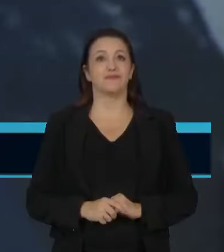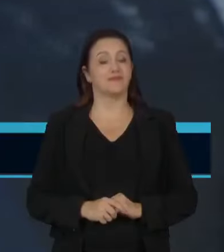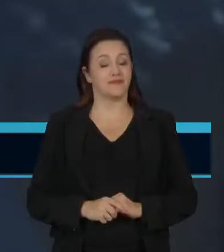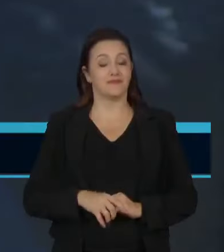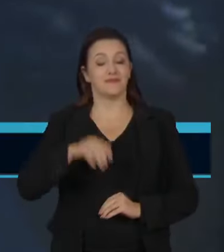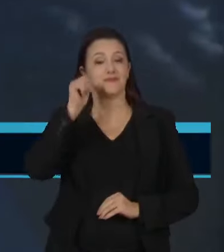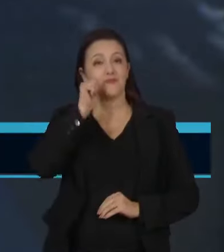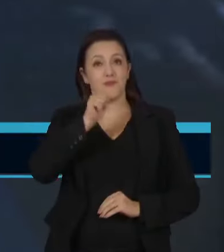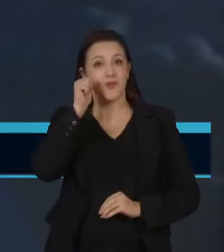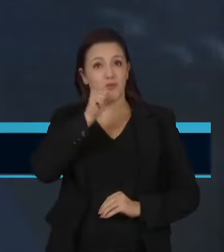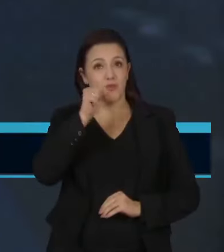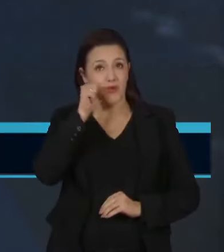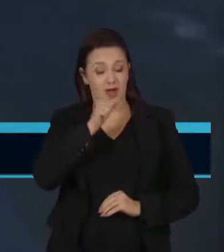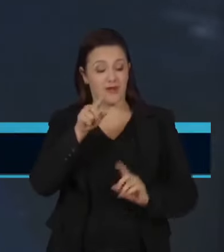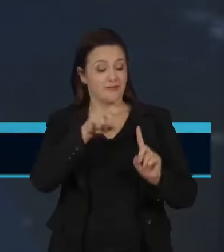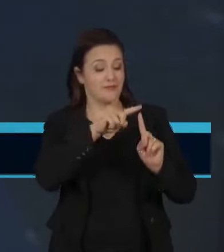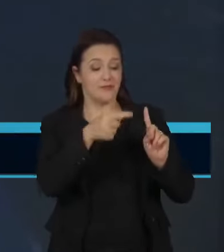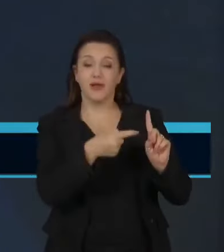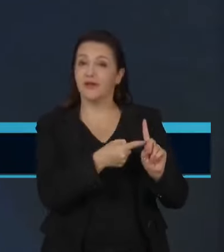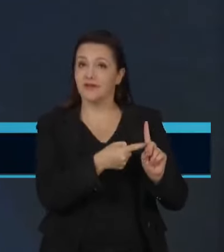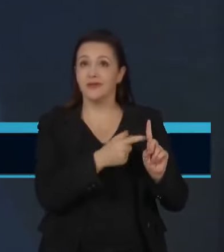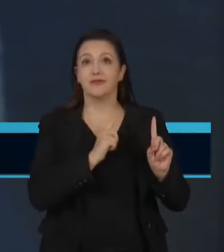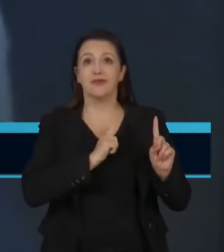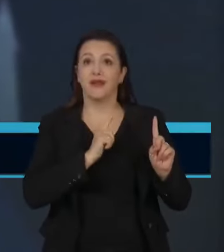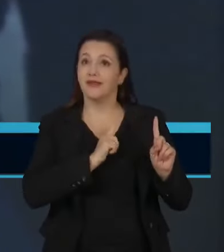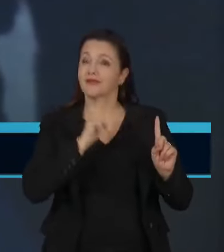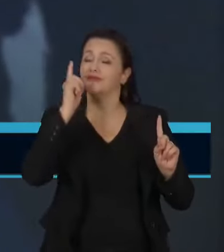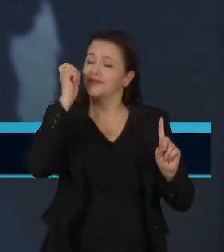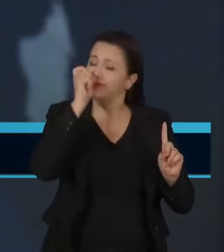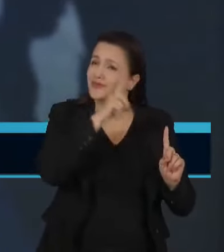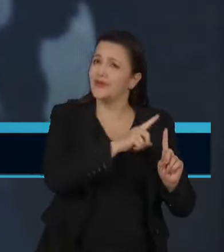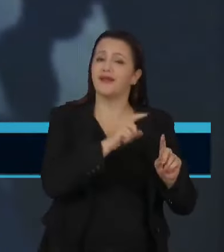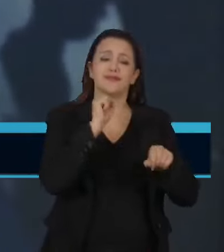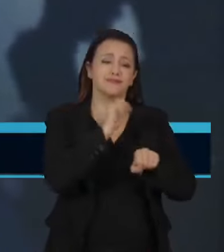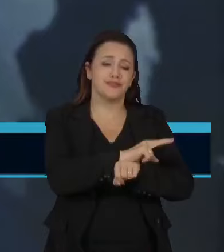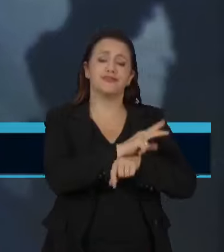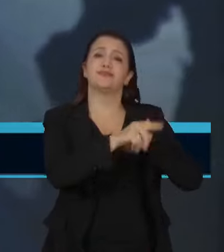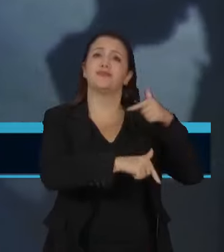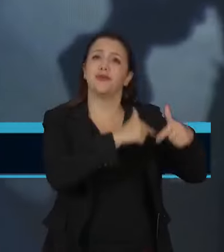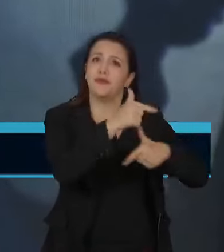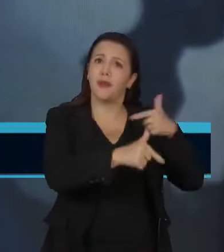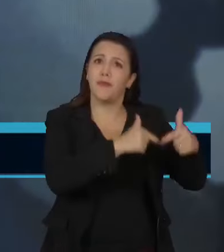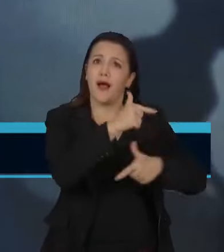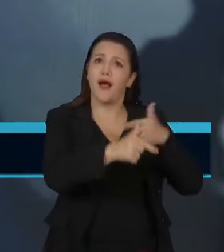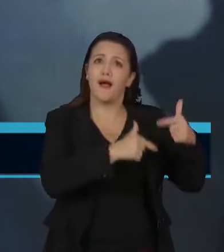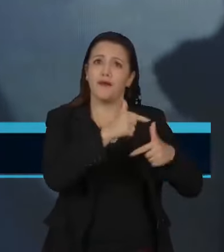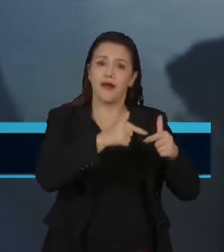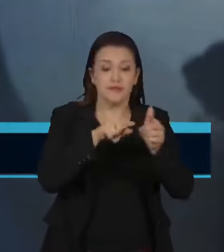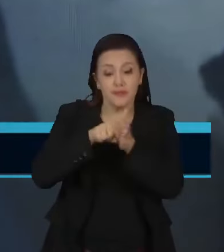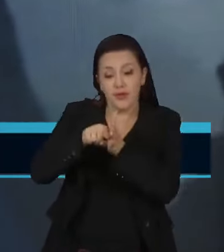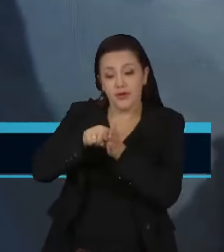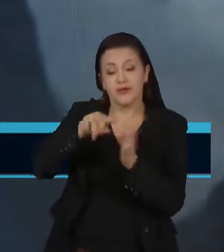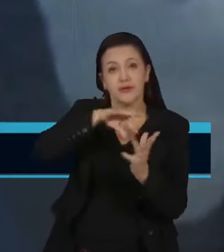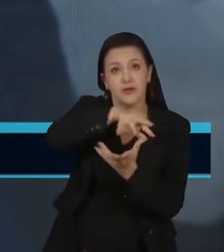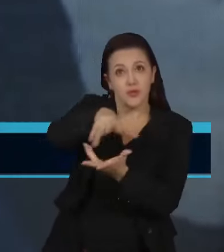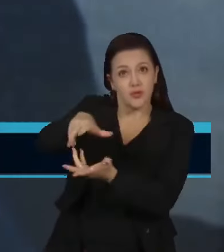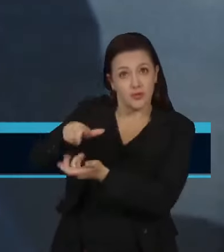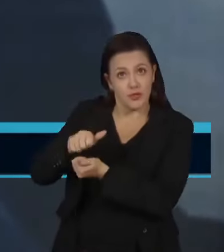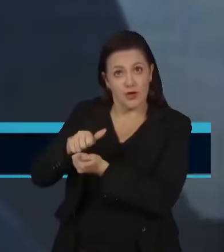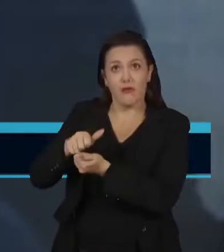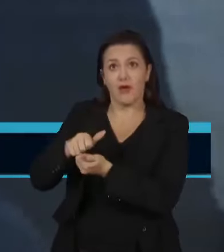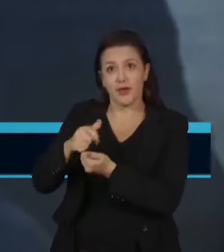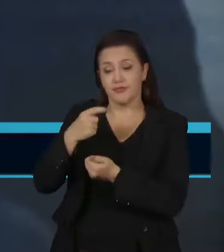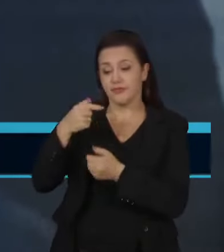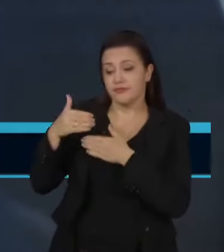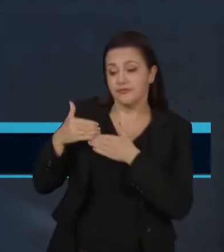mulheres que se tornam mães têm mais dificuldade de se manter no mercado de trabalho de acordo com o Banco Mundial e uma pesquisa recente da